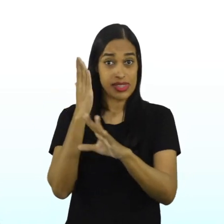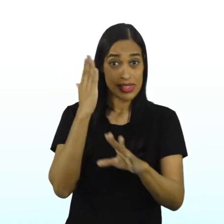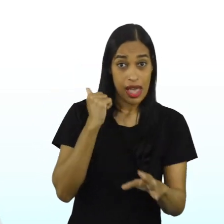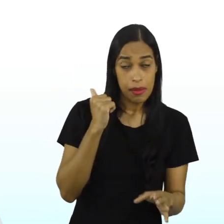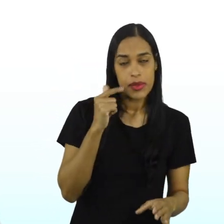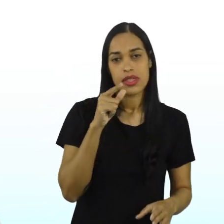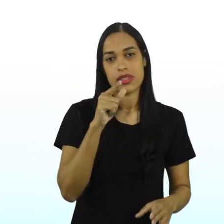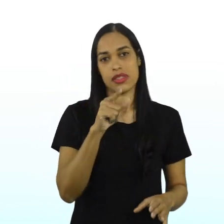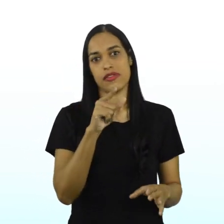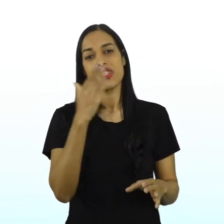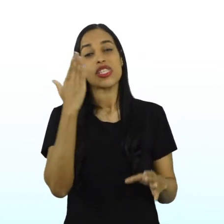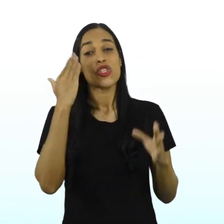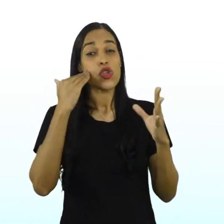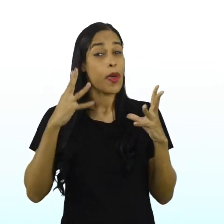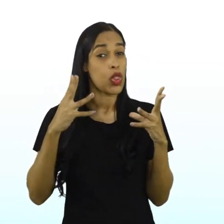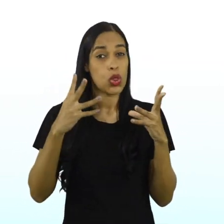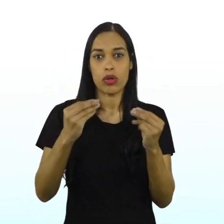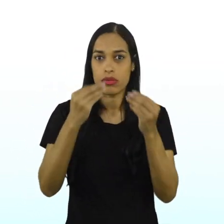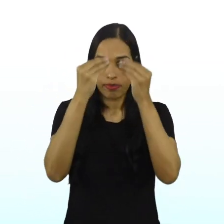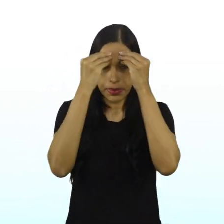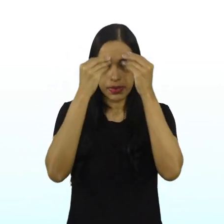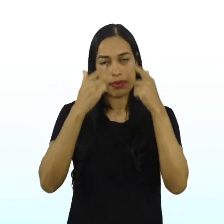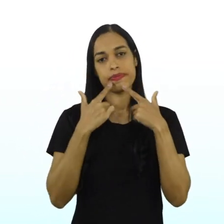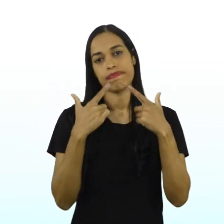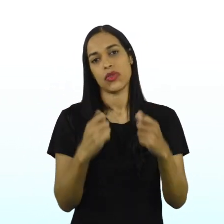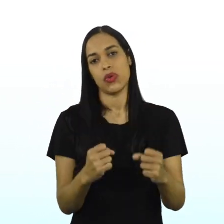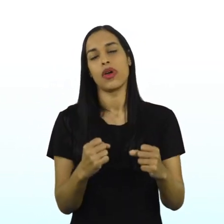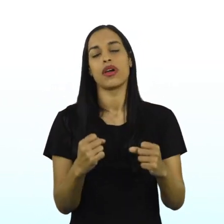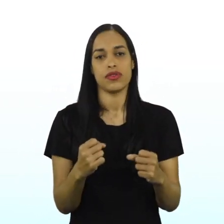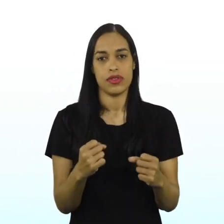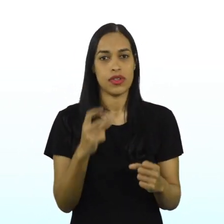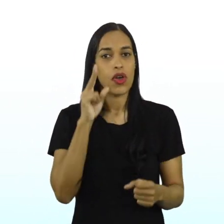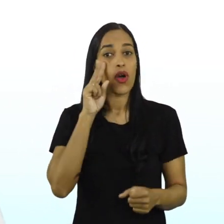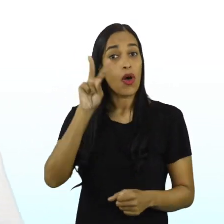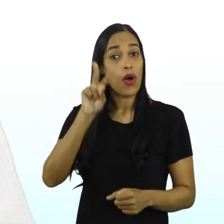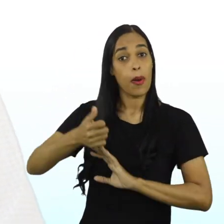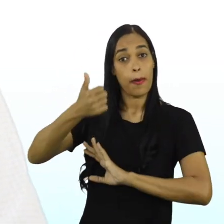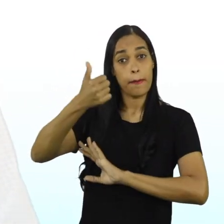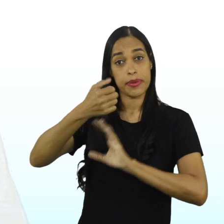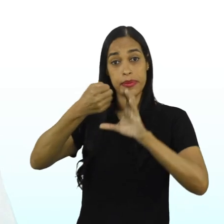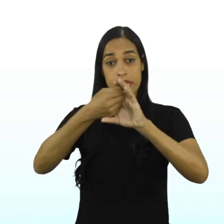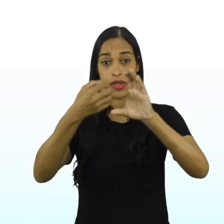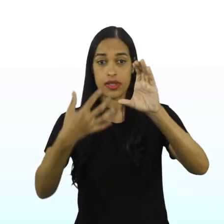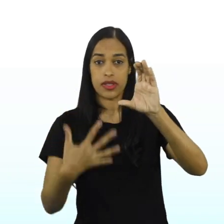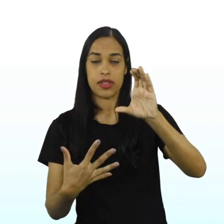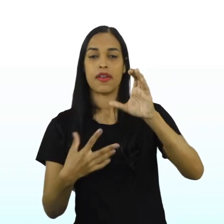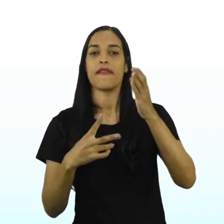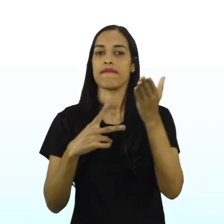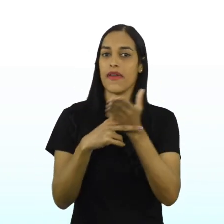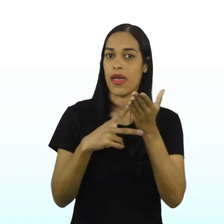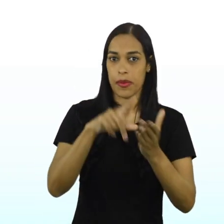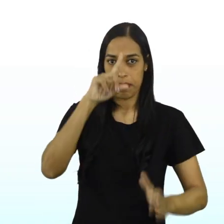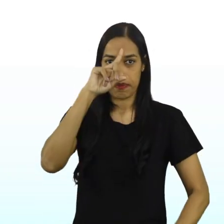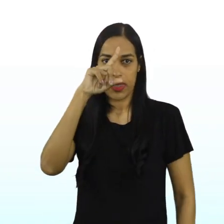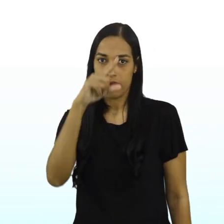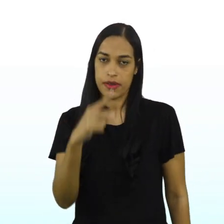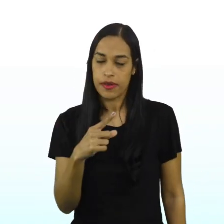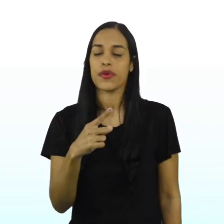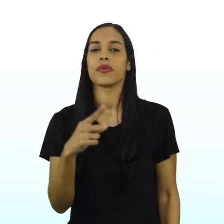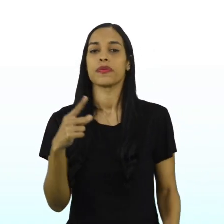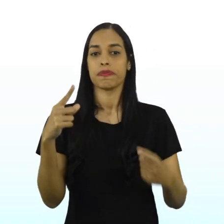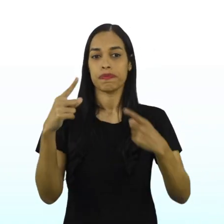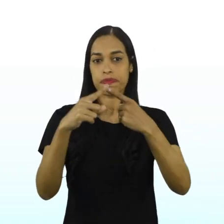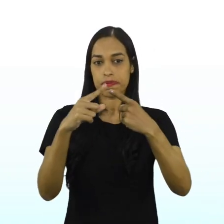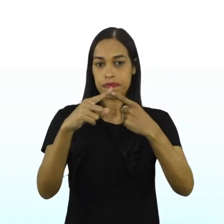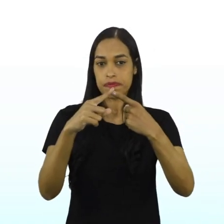vai saber se você dominar as características da função. E para dominar, dá uma olhada lá. Primeira, verbos no modo imperativo,